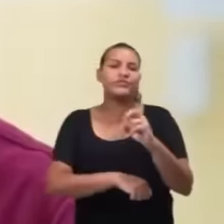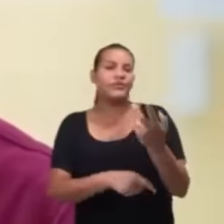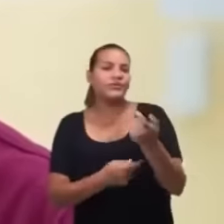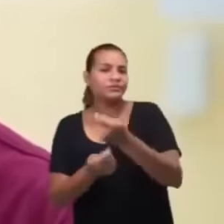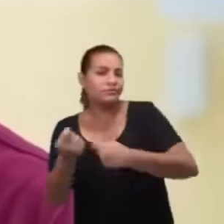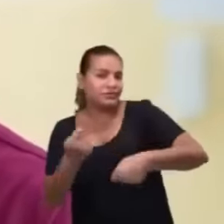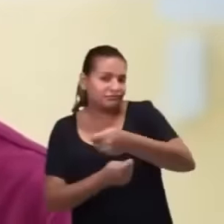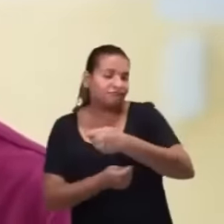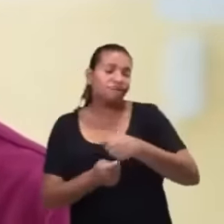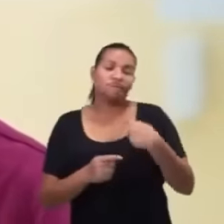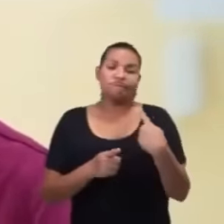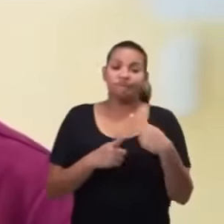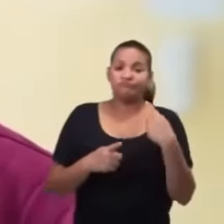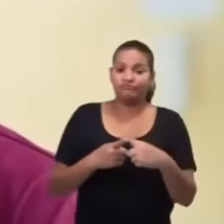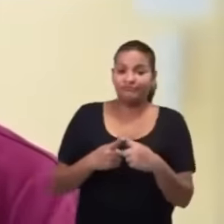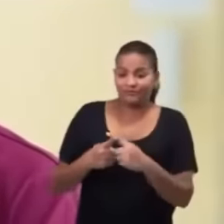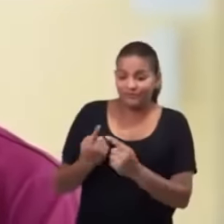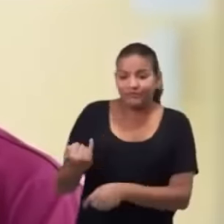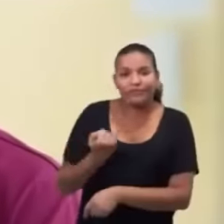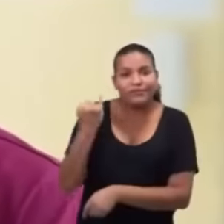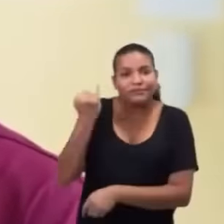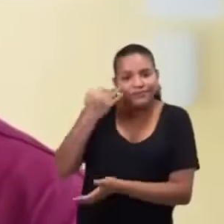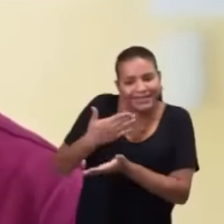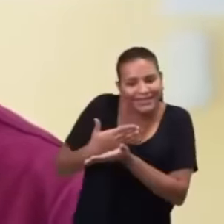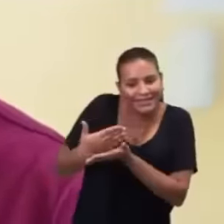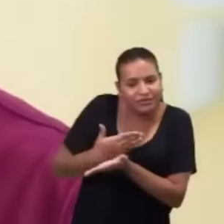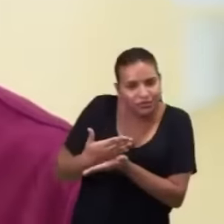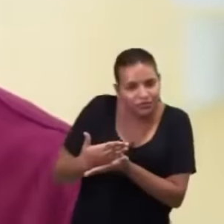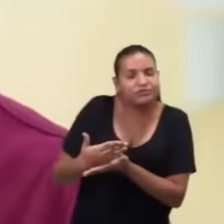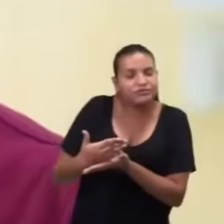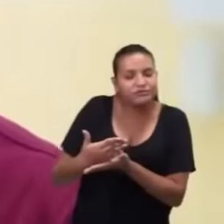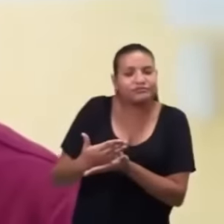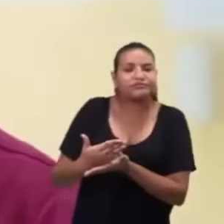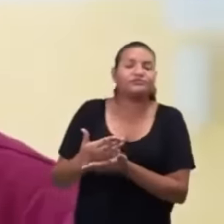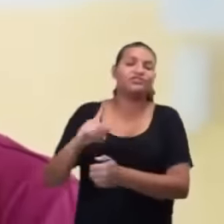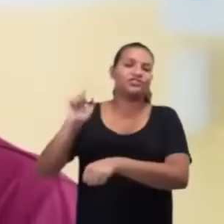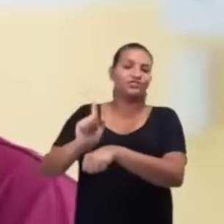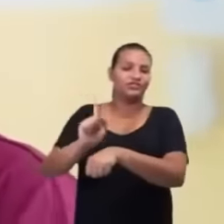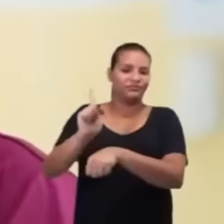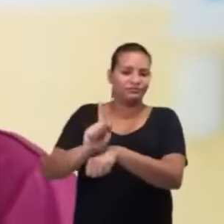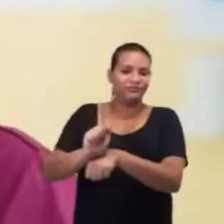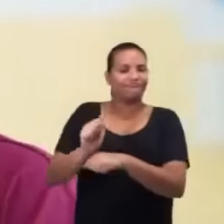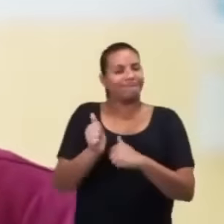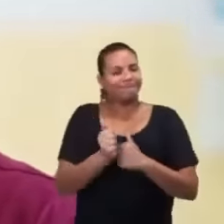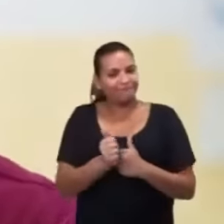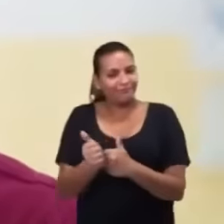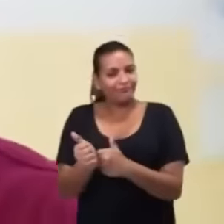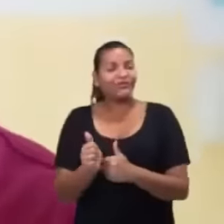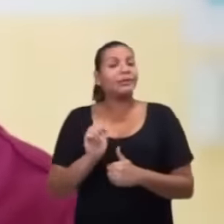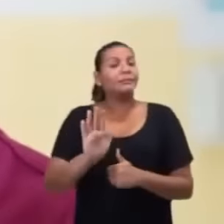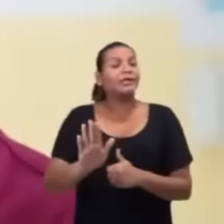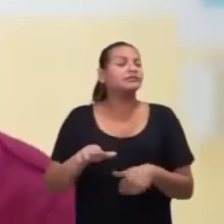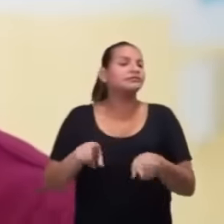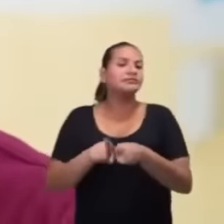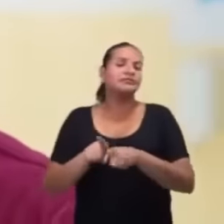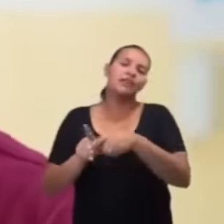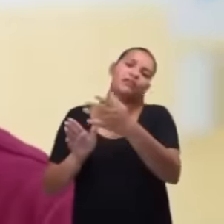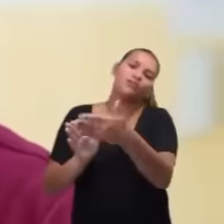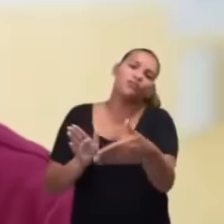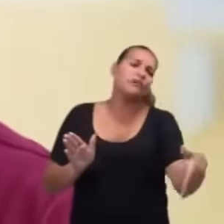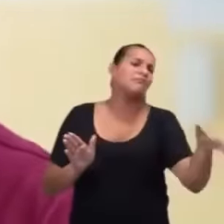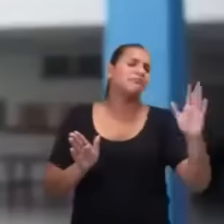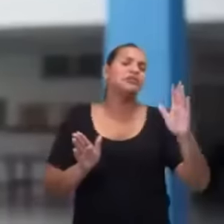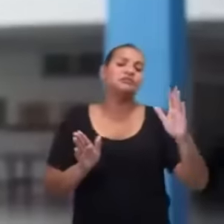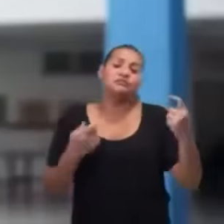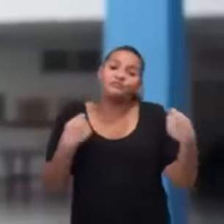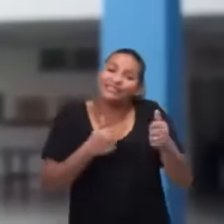porque é muito importante no início, quando a gente está começando como gestor, mas também é muito fortalecedor no segmento, no decorrer da